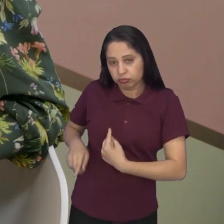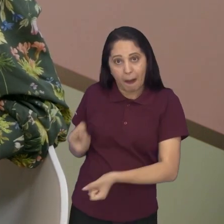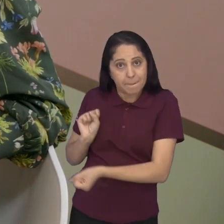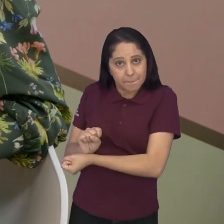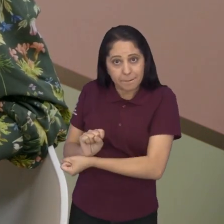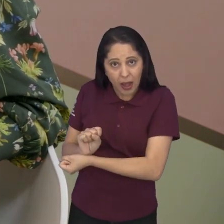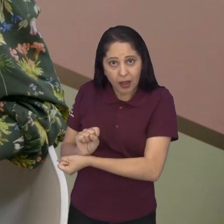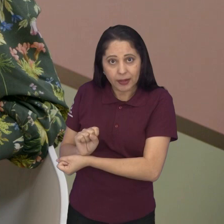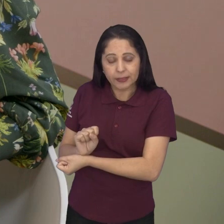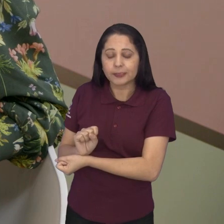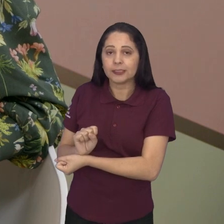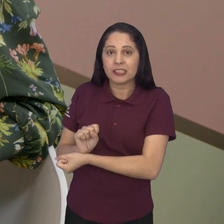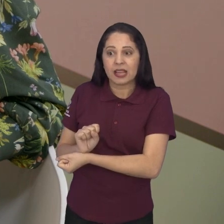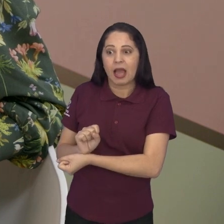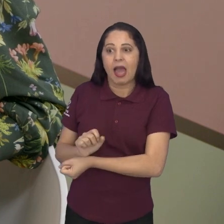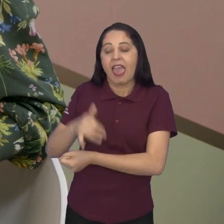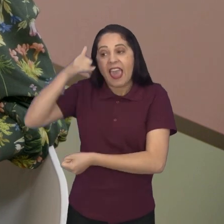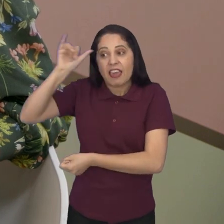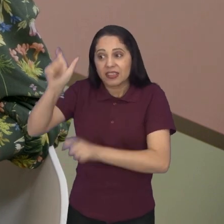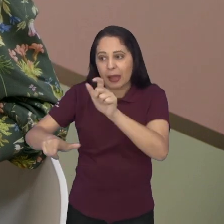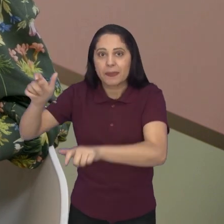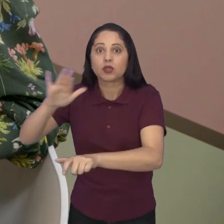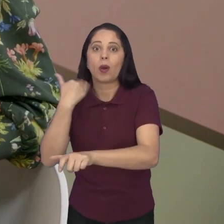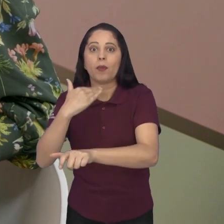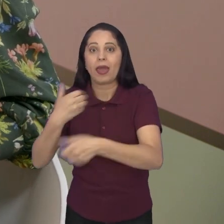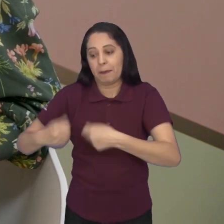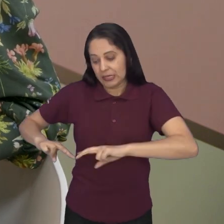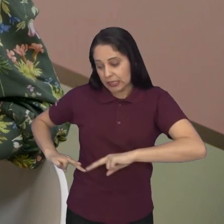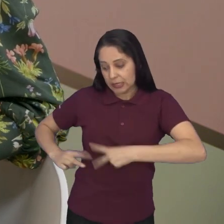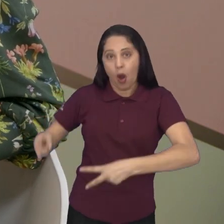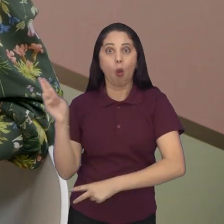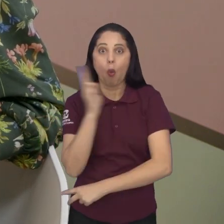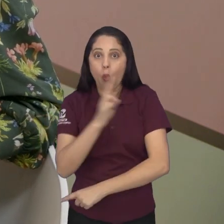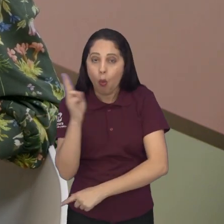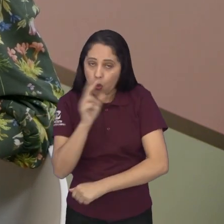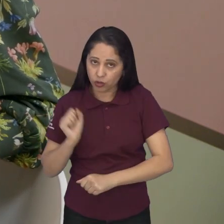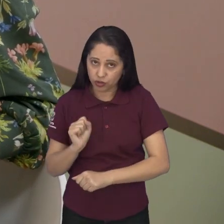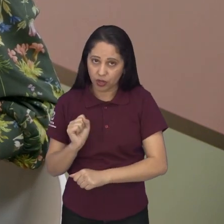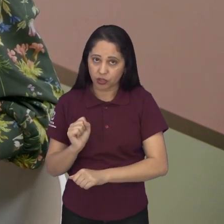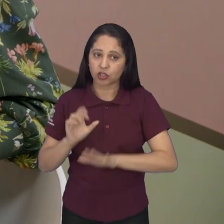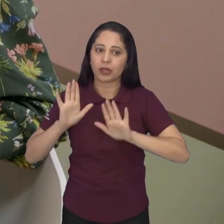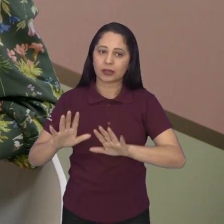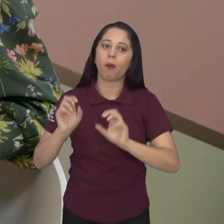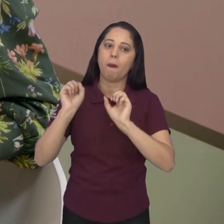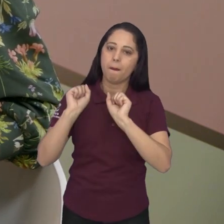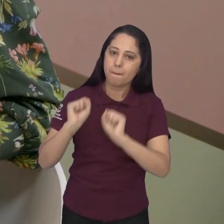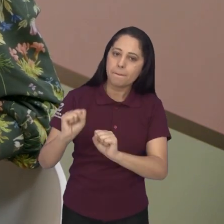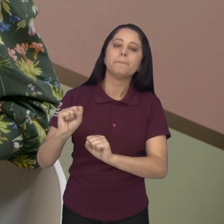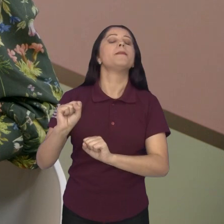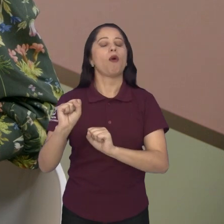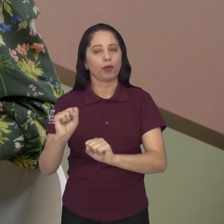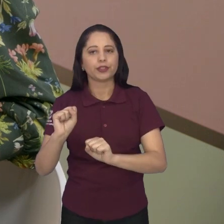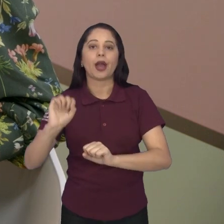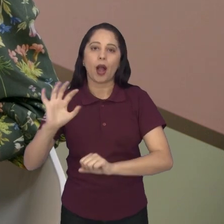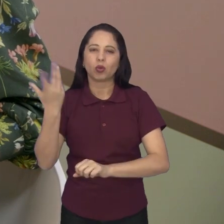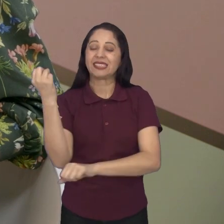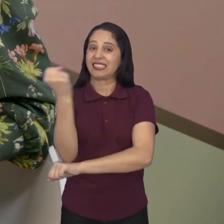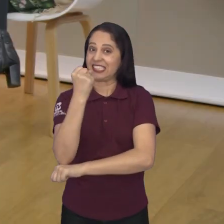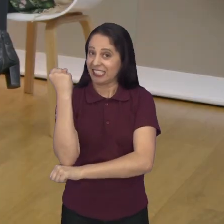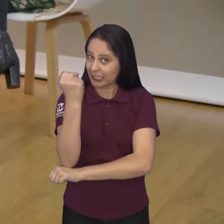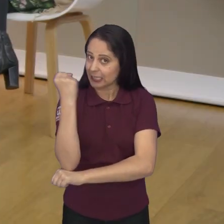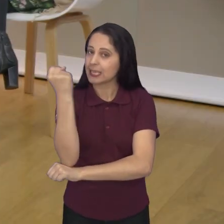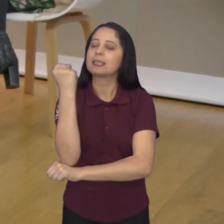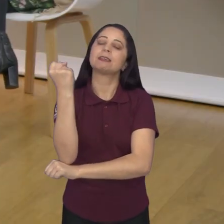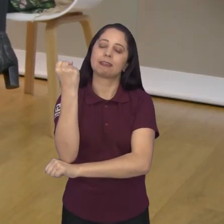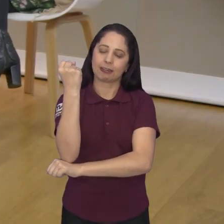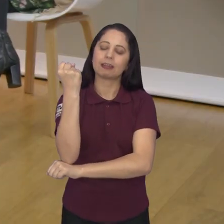o indivíduo não evoluir para o óbito, não falecer, a gente precisa trocar esse fígado na urgência. Então eu posso ter essa fase aguda, que é mais raro de acontecer,